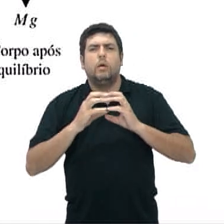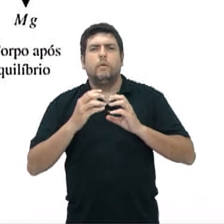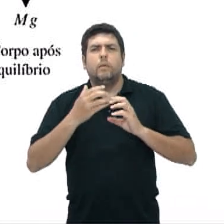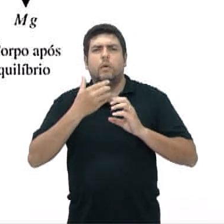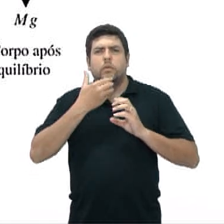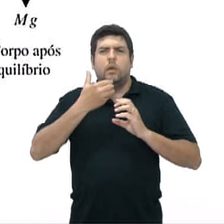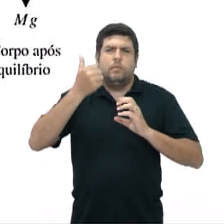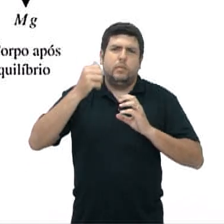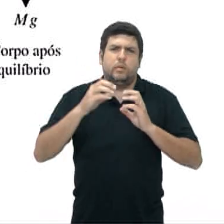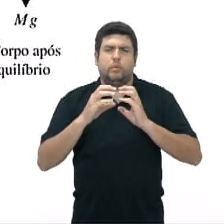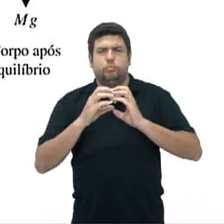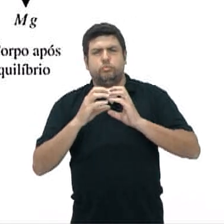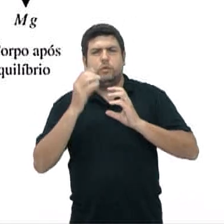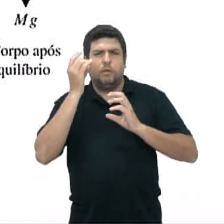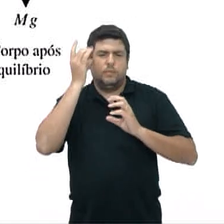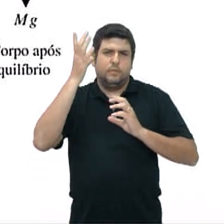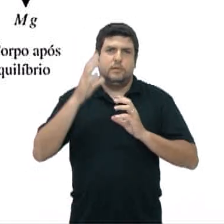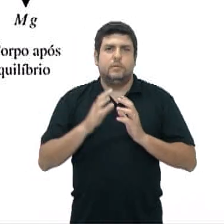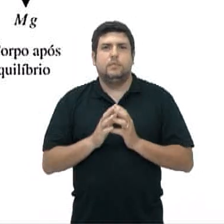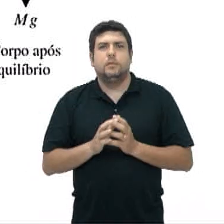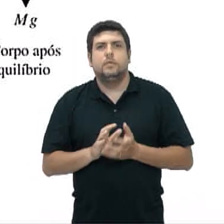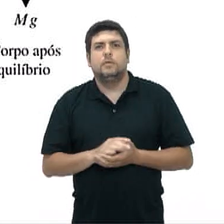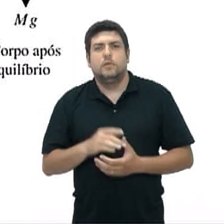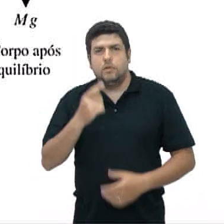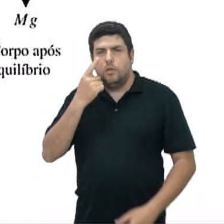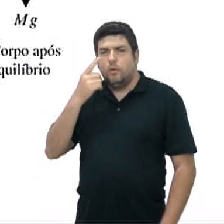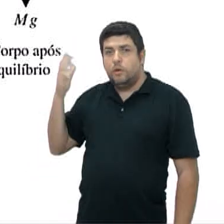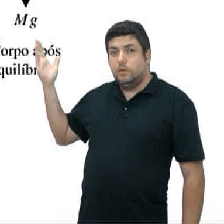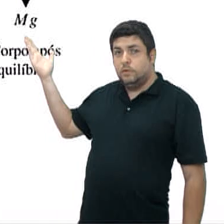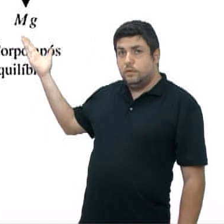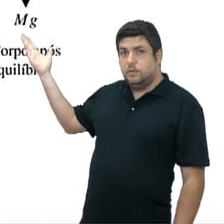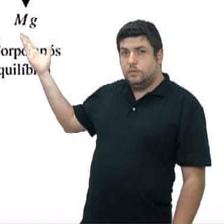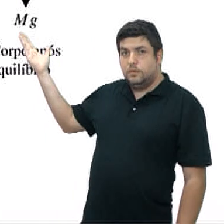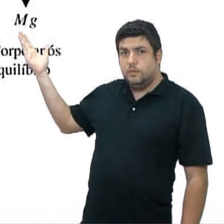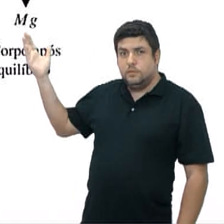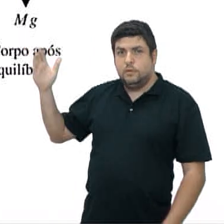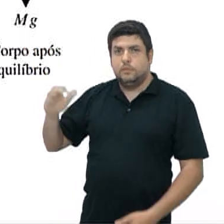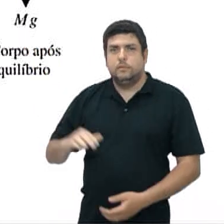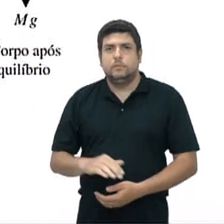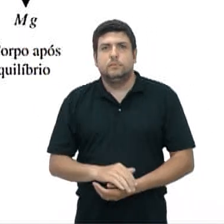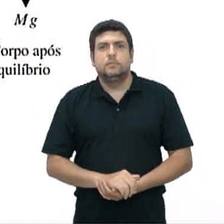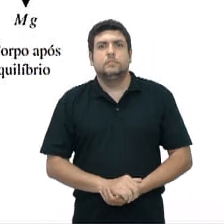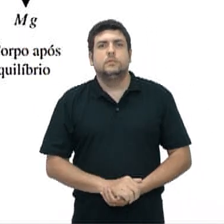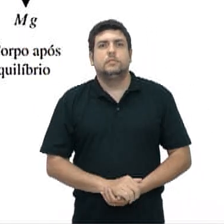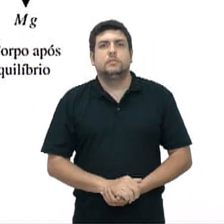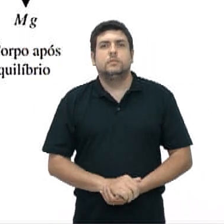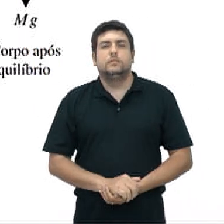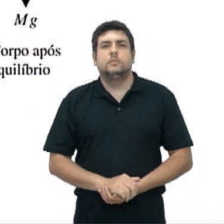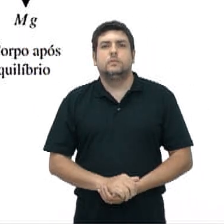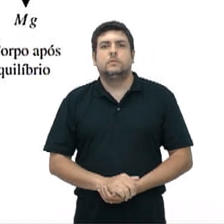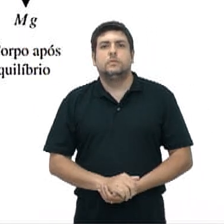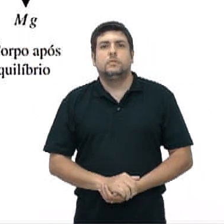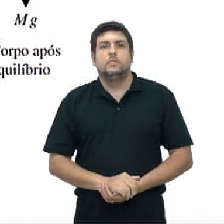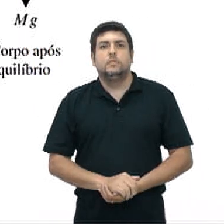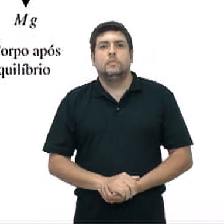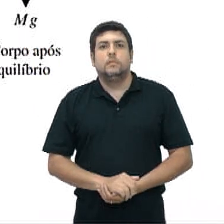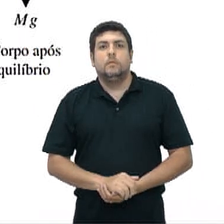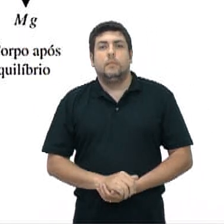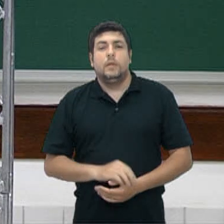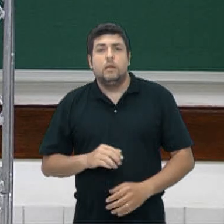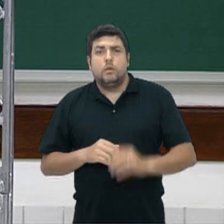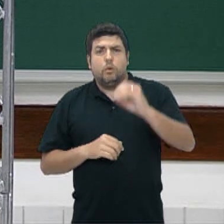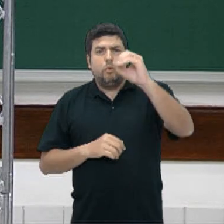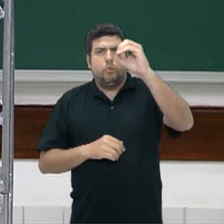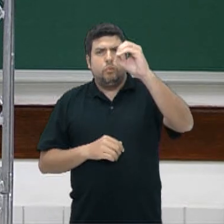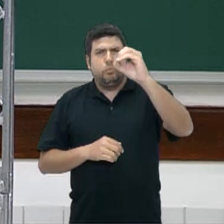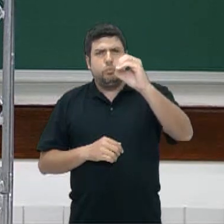com um ponto material, né? Ele está caindo, né, partindo do repouso, basicamente a única força que está atuando sobre ele é